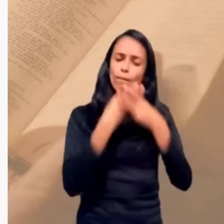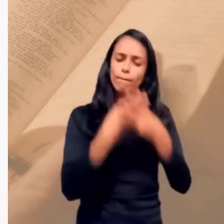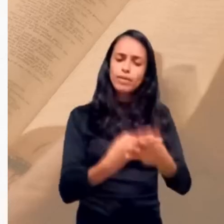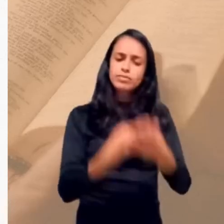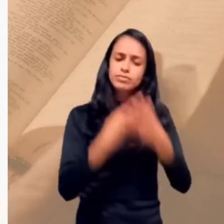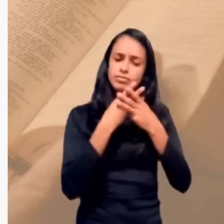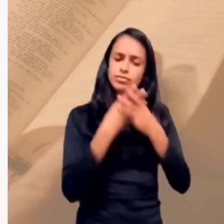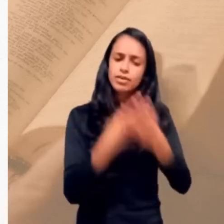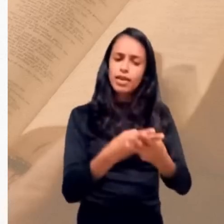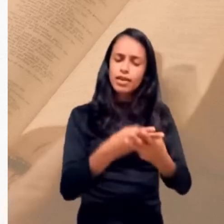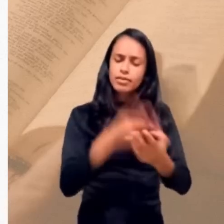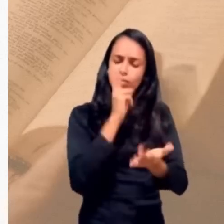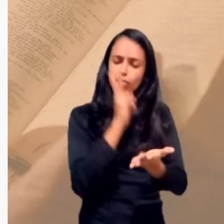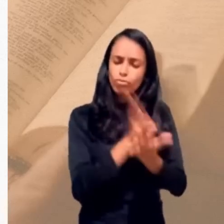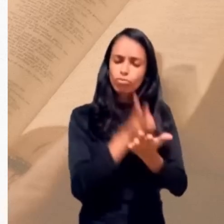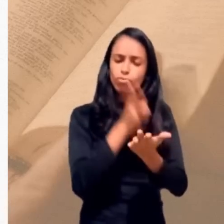perseverança.